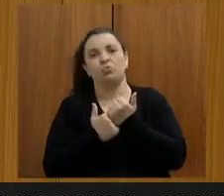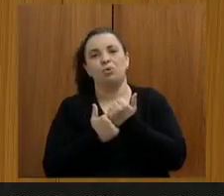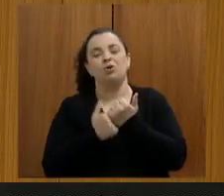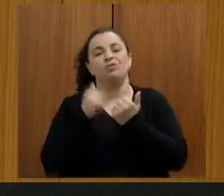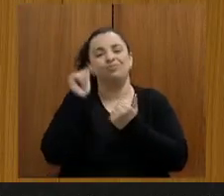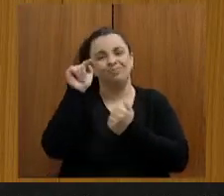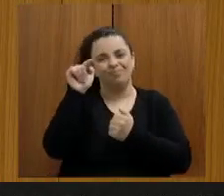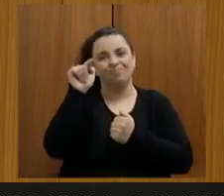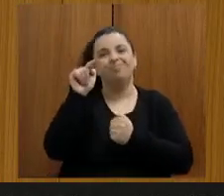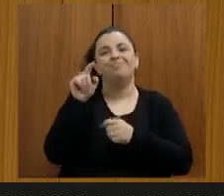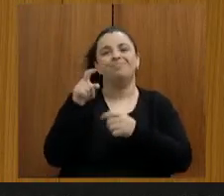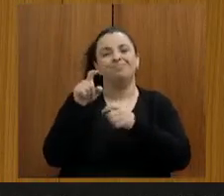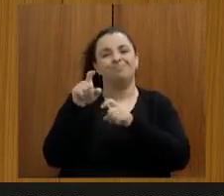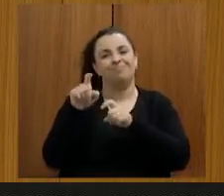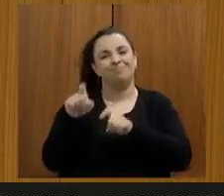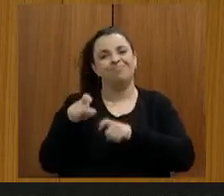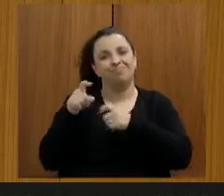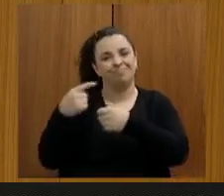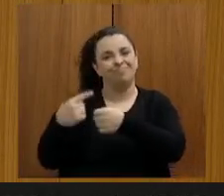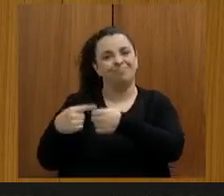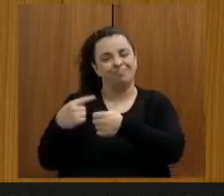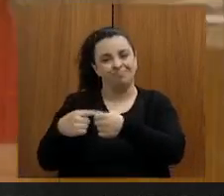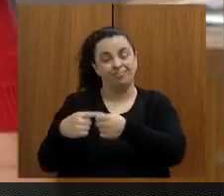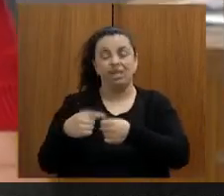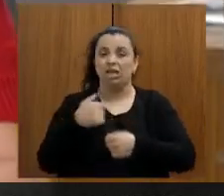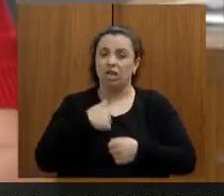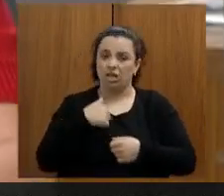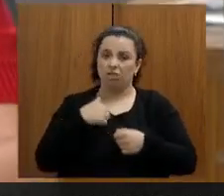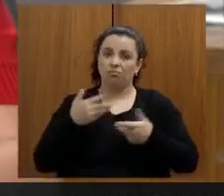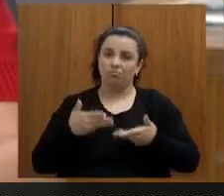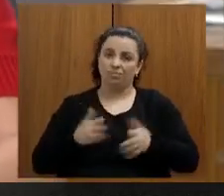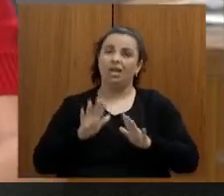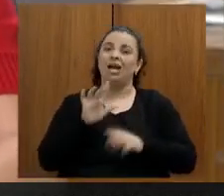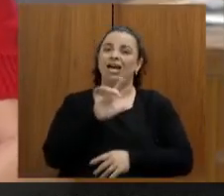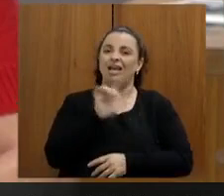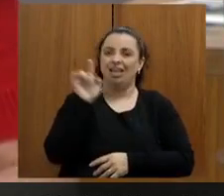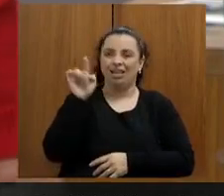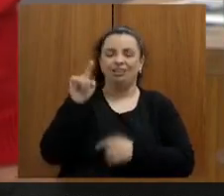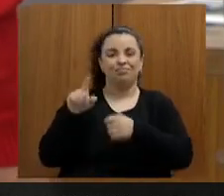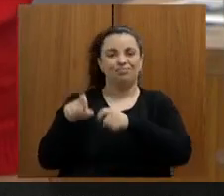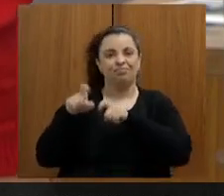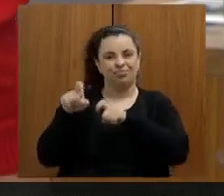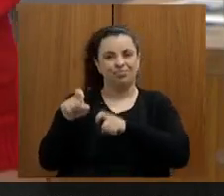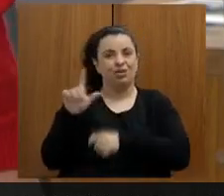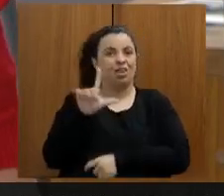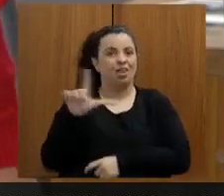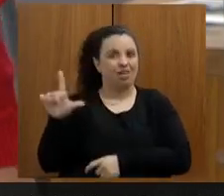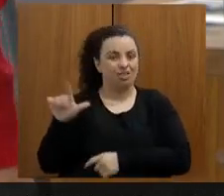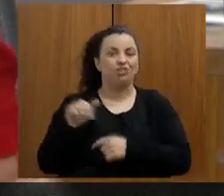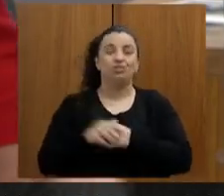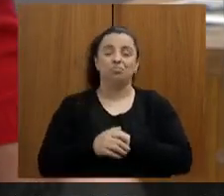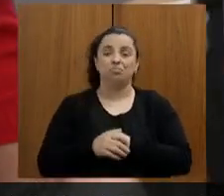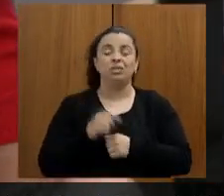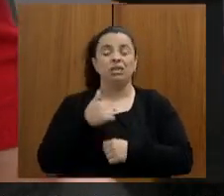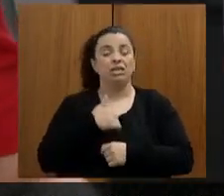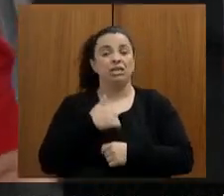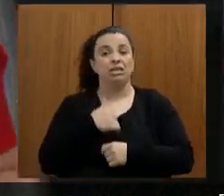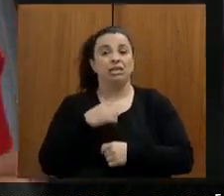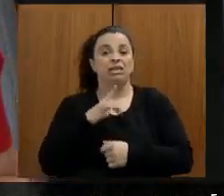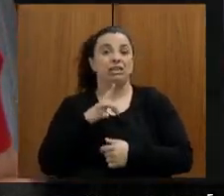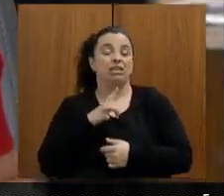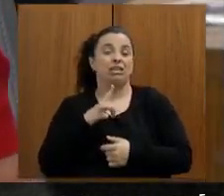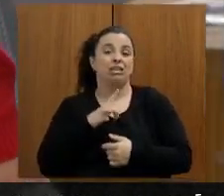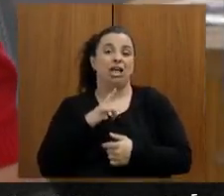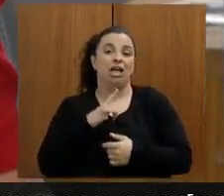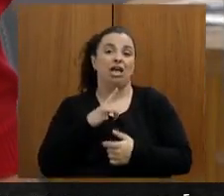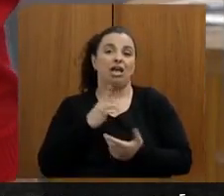no interior de Minas eu sou do interior né do Leste de Minas e nós temos um